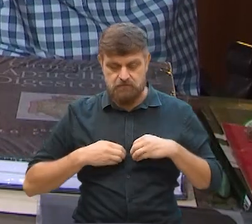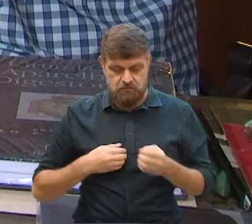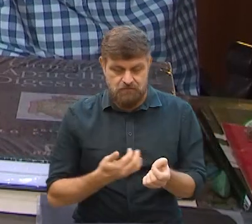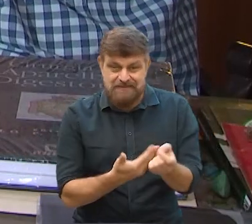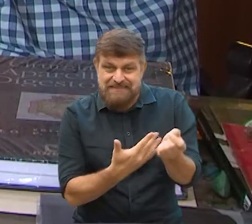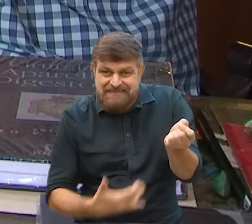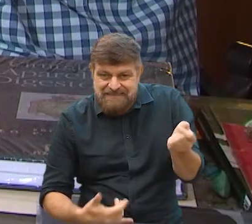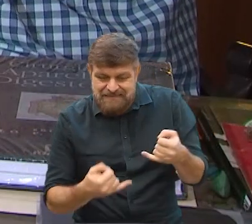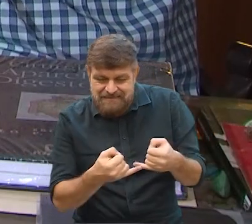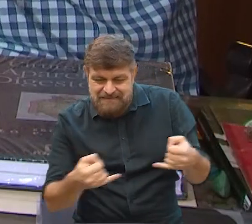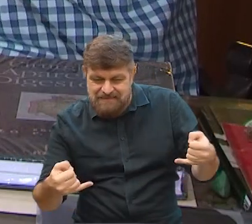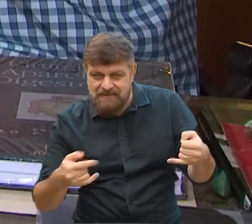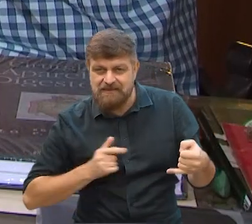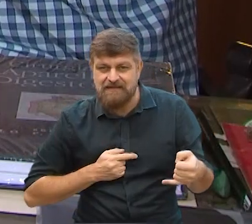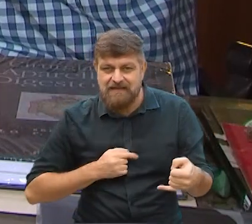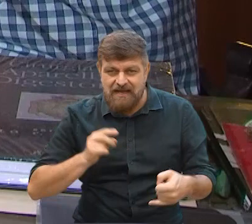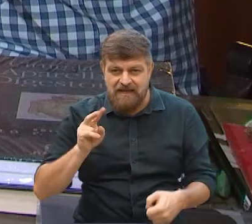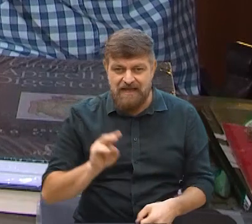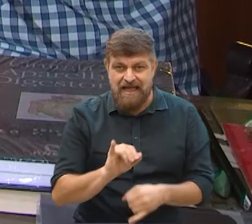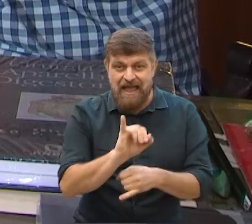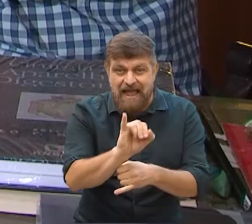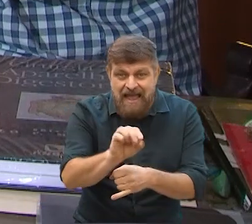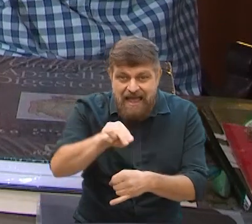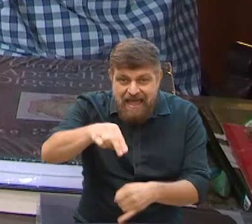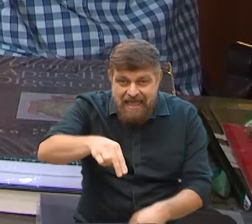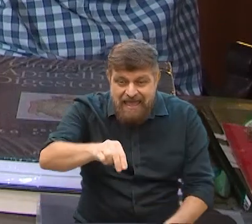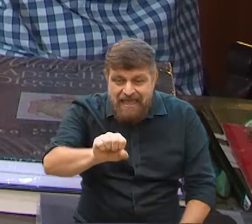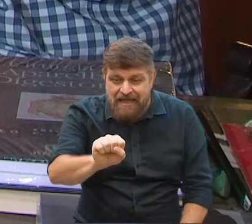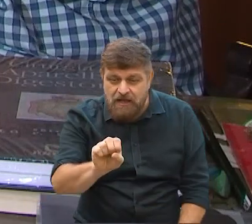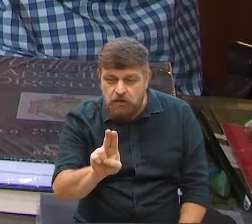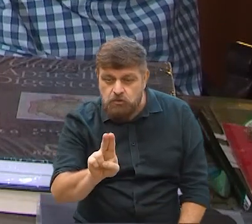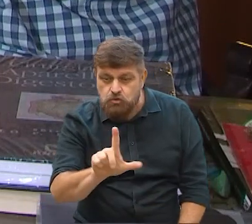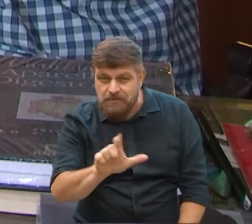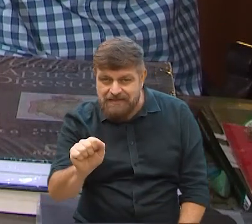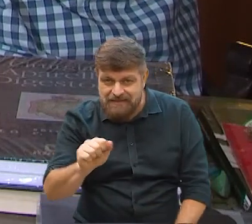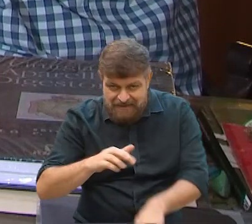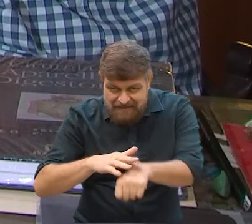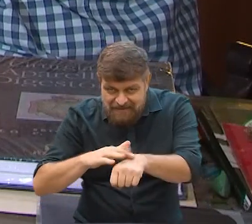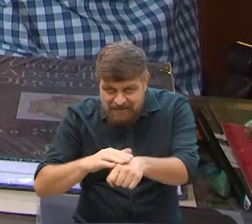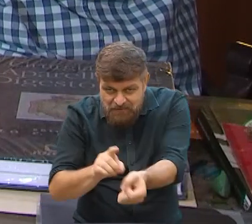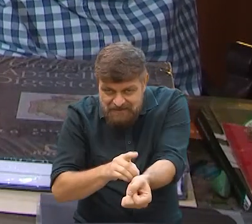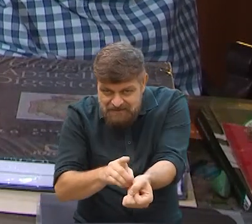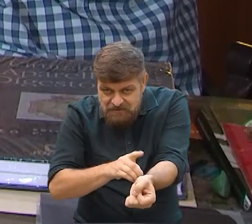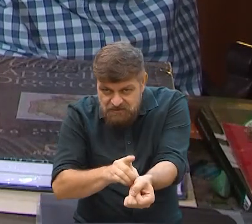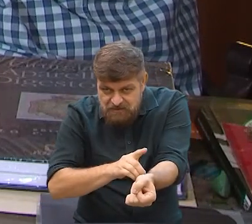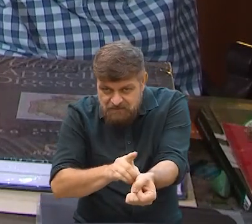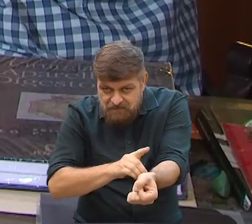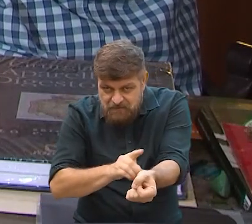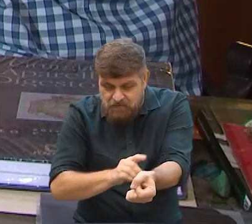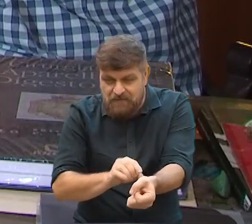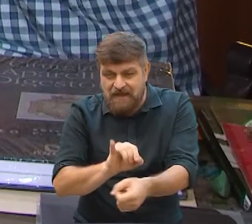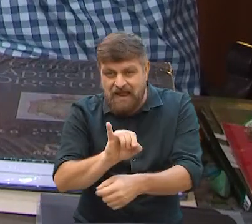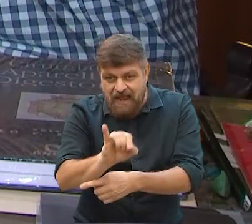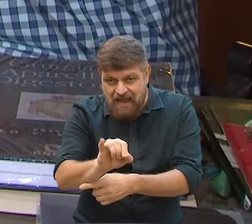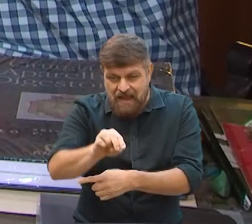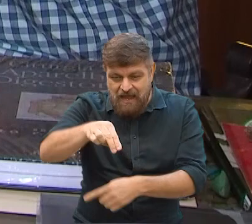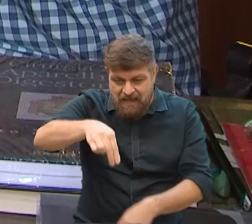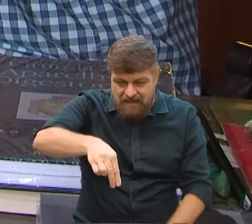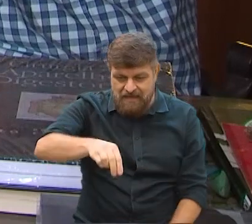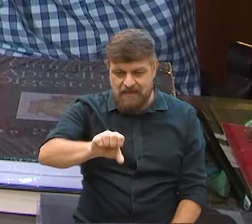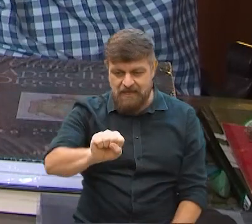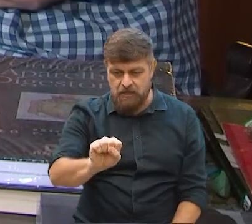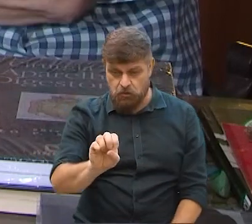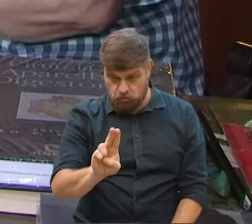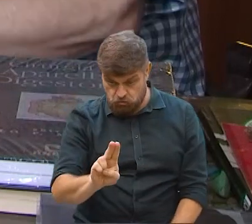vasos, que é a famosa insulina. Então é importante, né, como hipoglicemiante, etc. Aí entra o